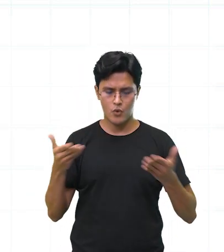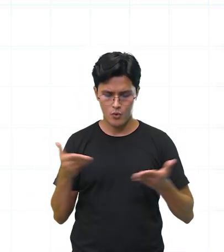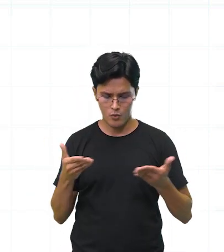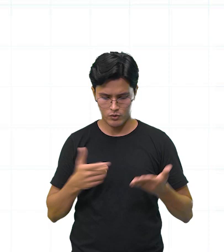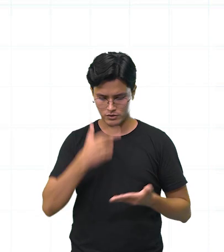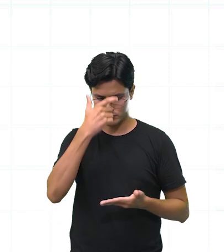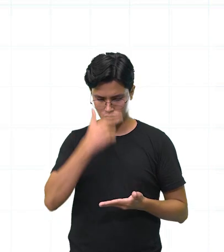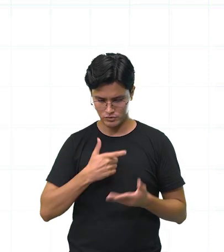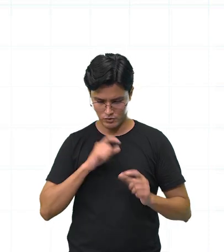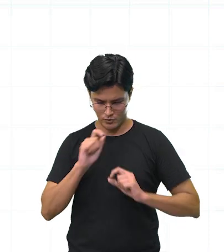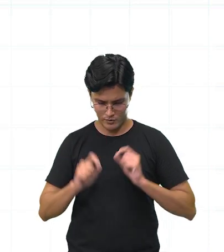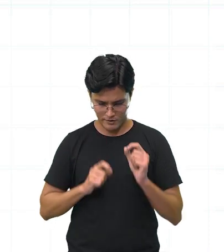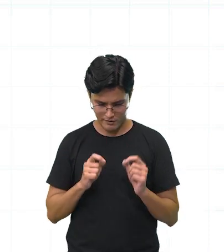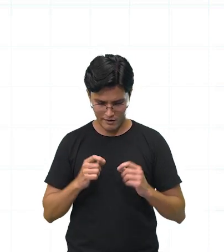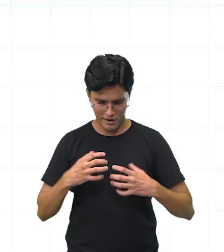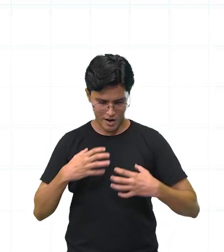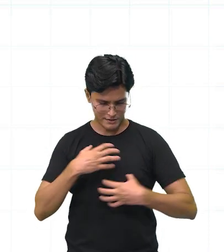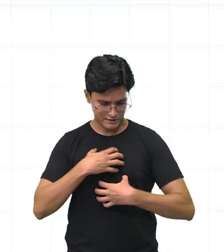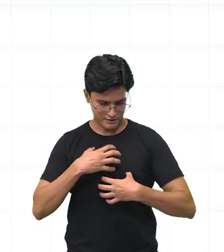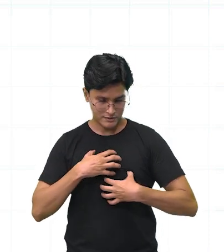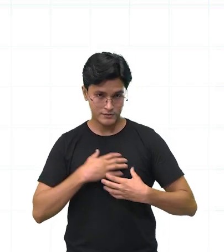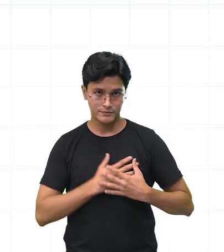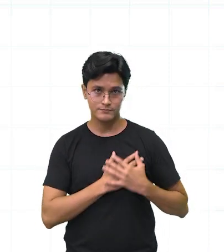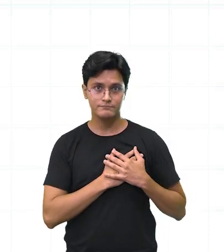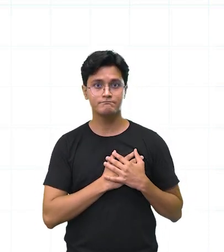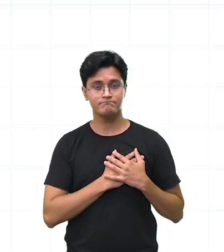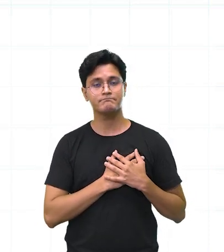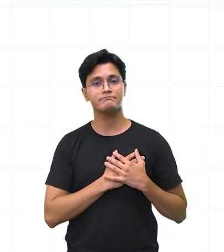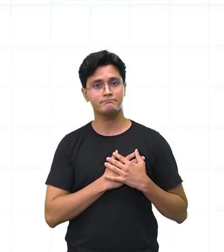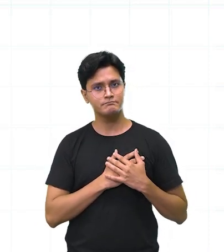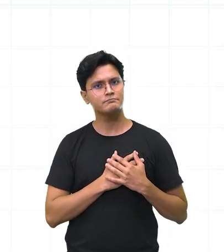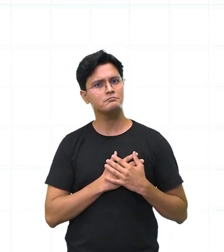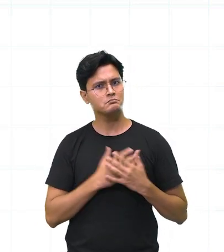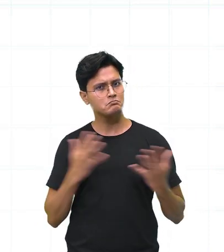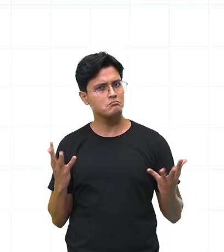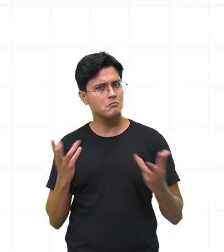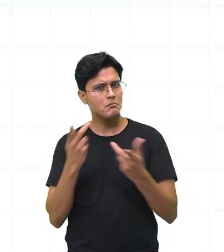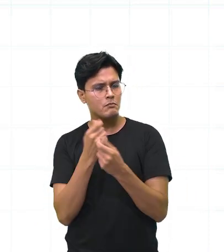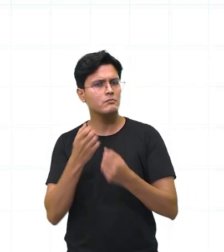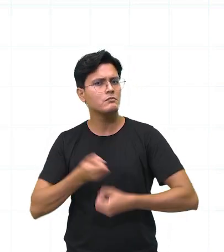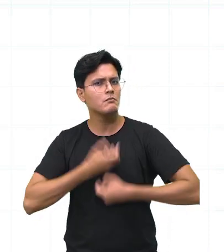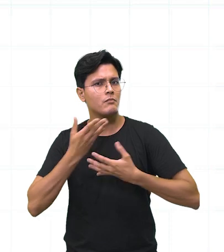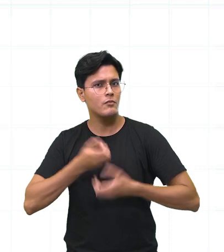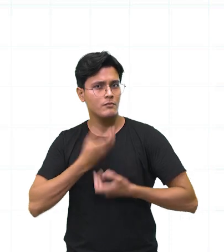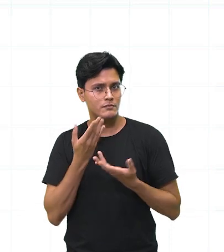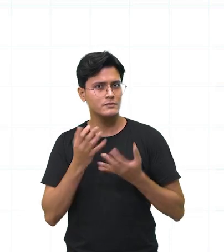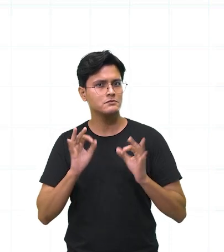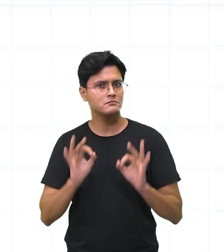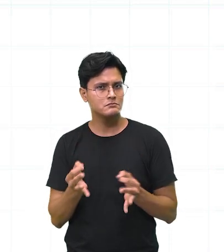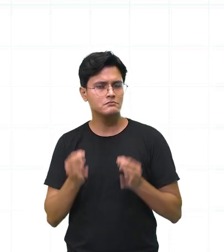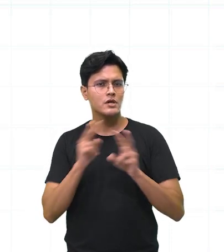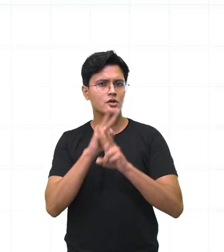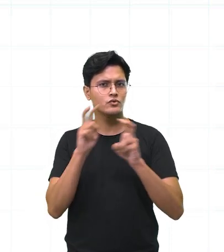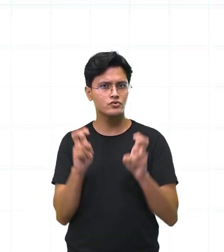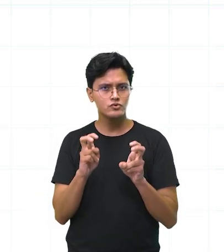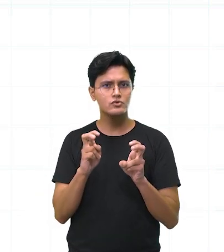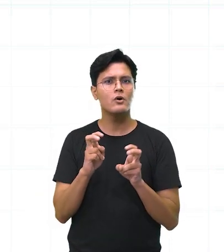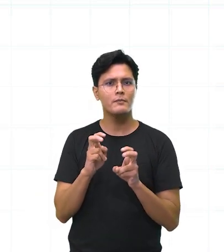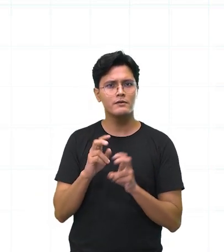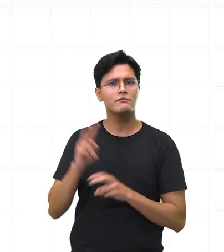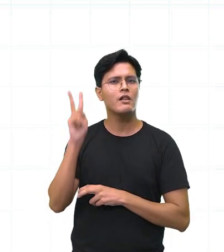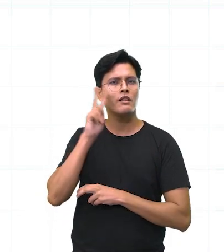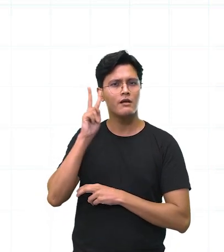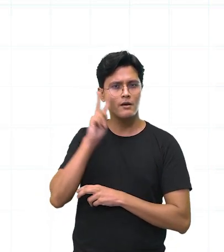no coração. Olha só, gente, que maravilha esse poema, né? Falando sobre a recordação